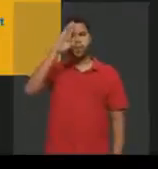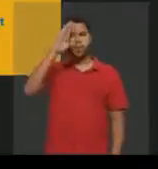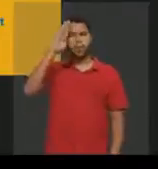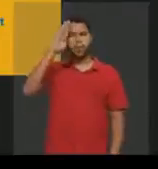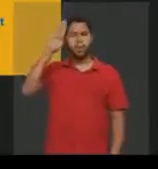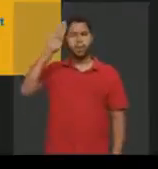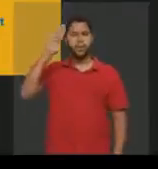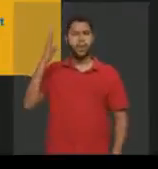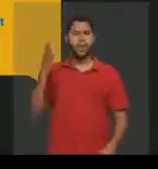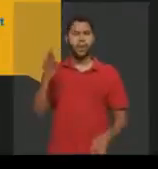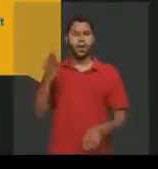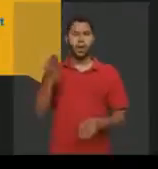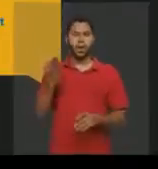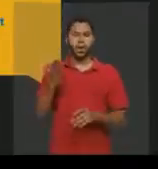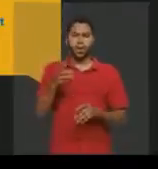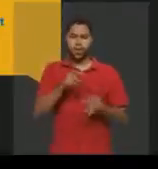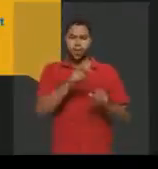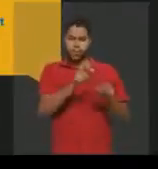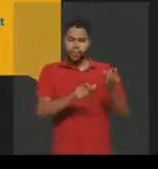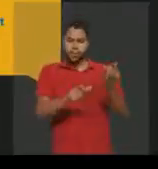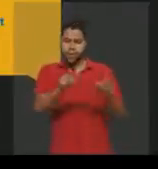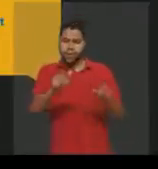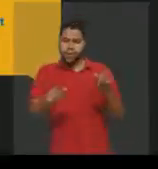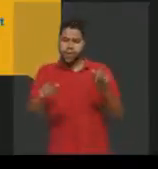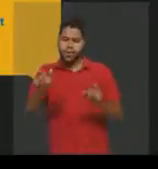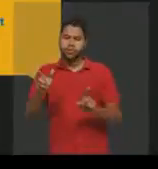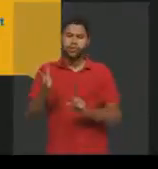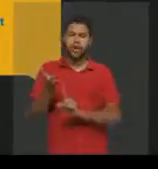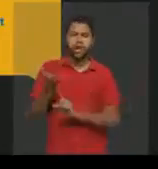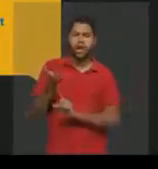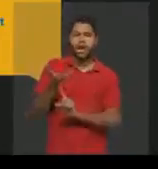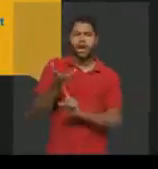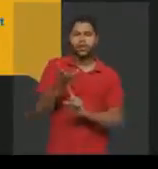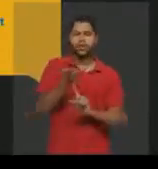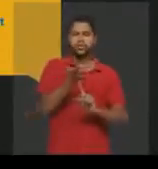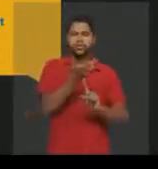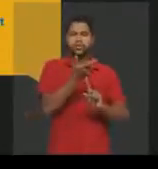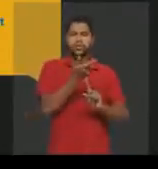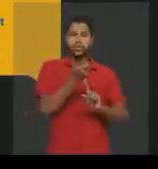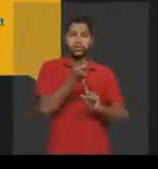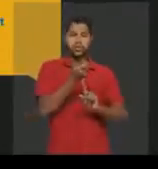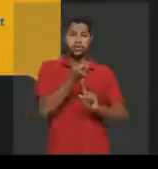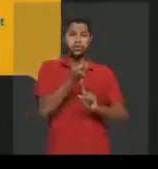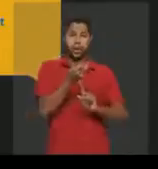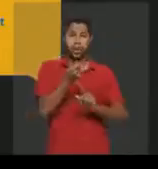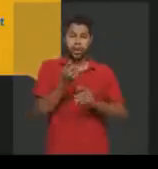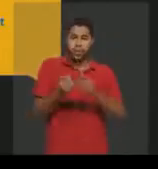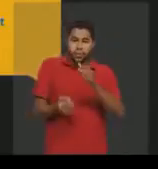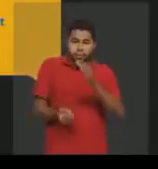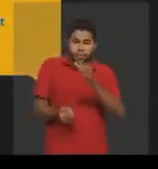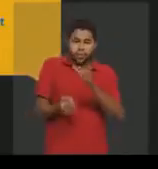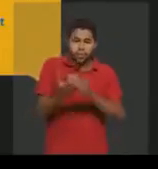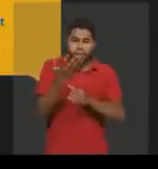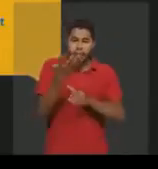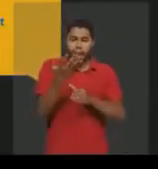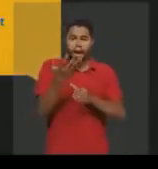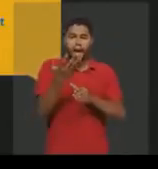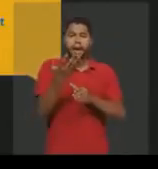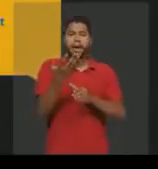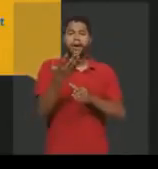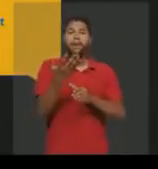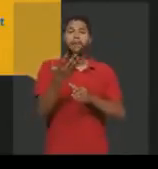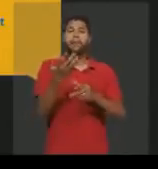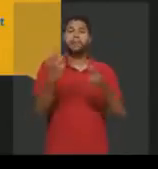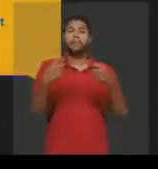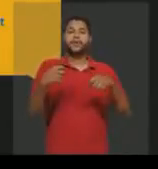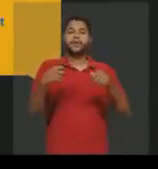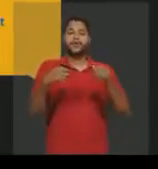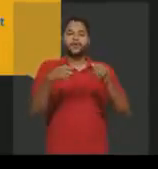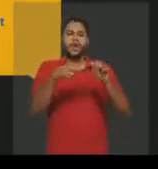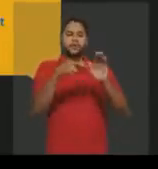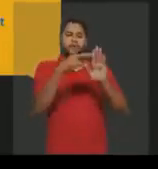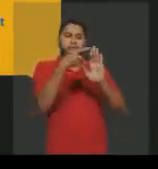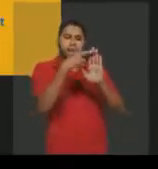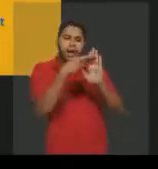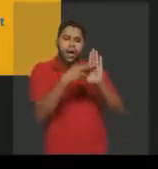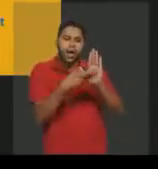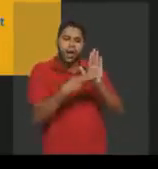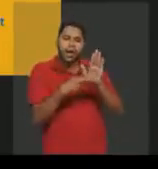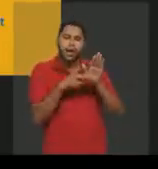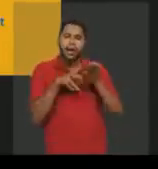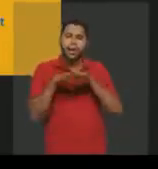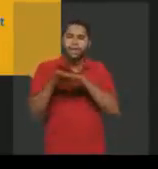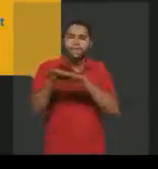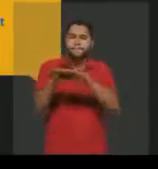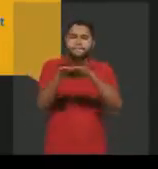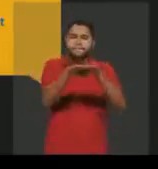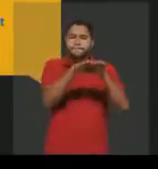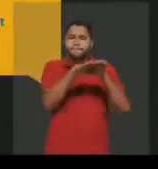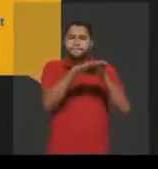os artistas, para produzirem uma obra, eles teriam que seguir regras, padrões específicos